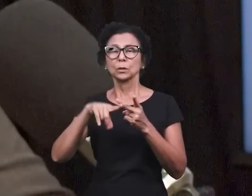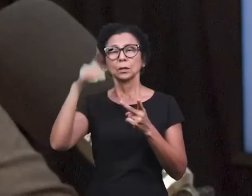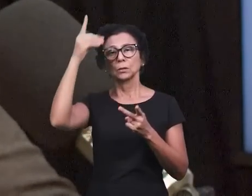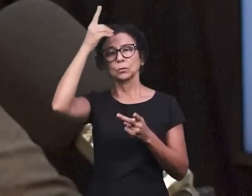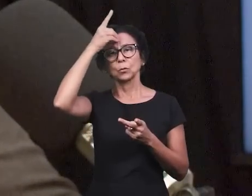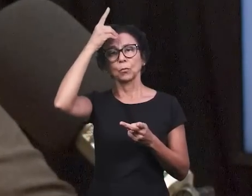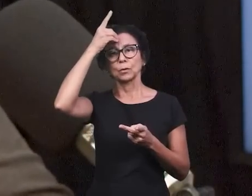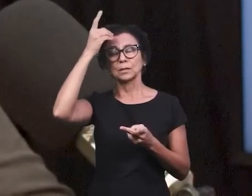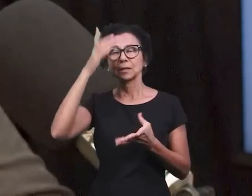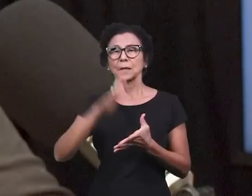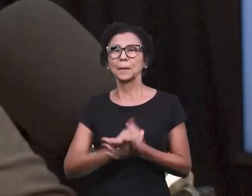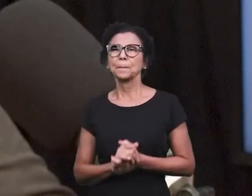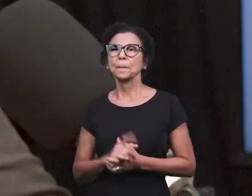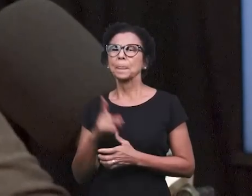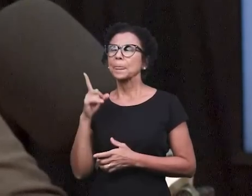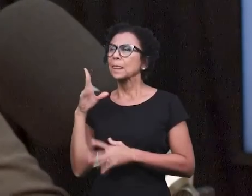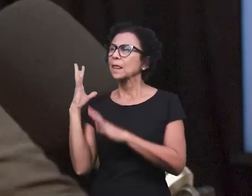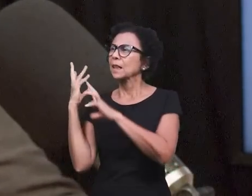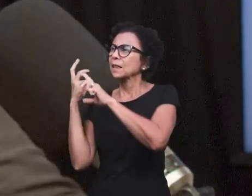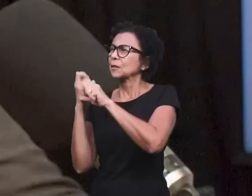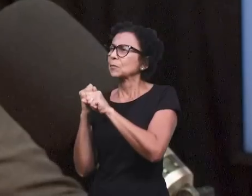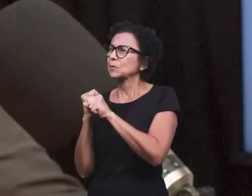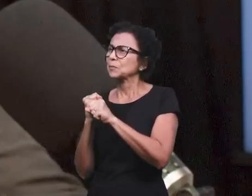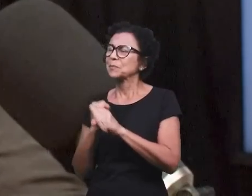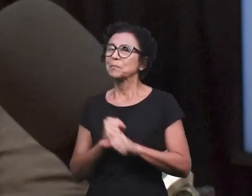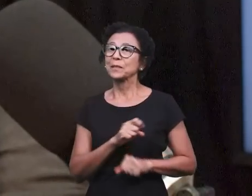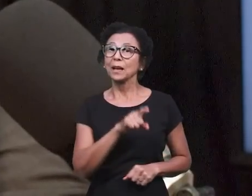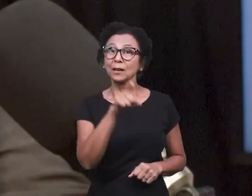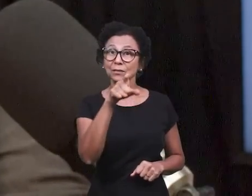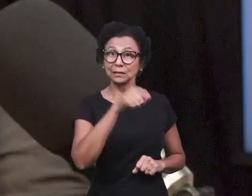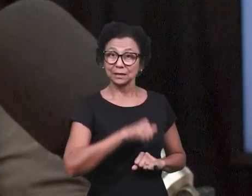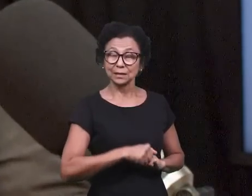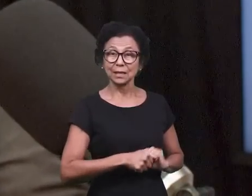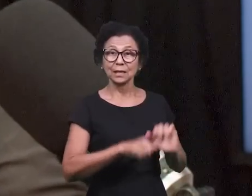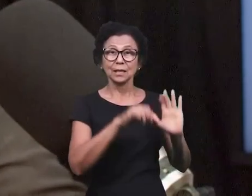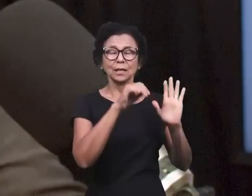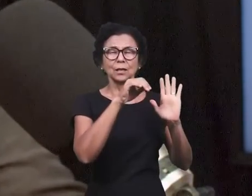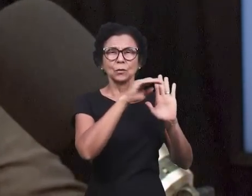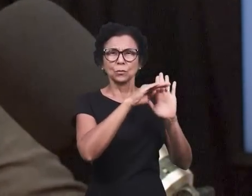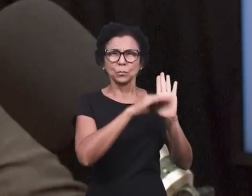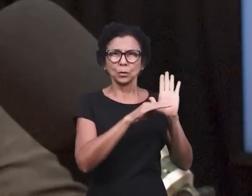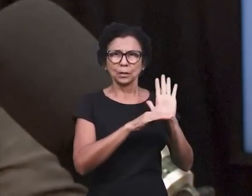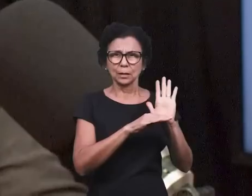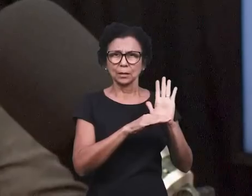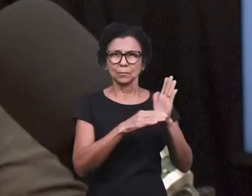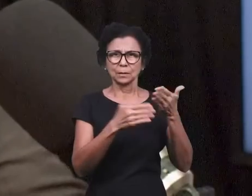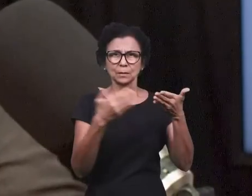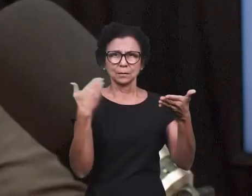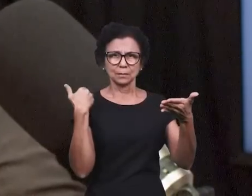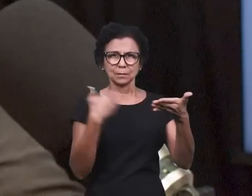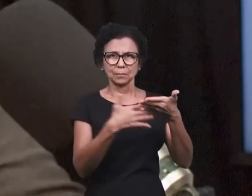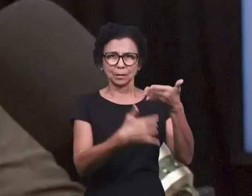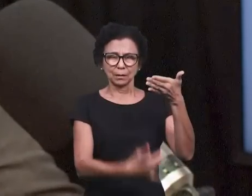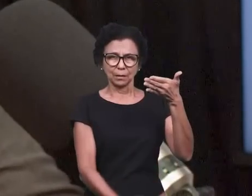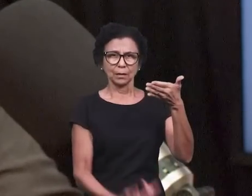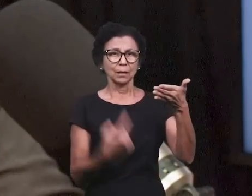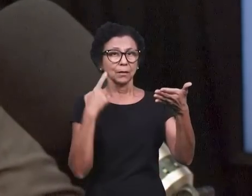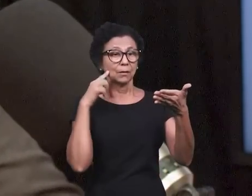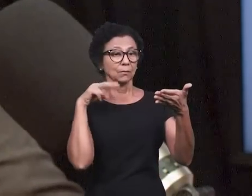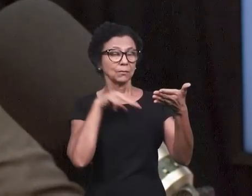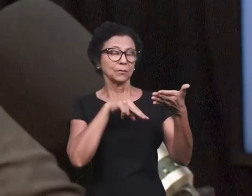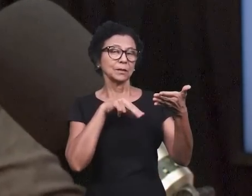Luiz? Você já, só para relembrar aqui, assista os programas anteriores para você conhecer a trajetória do Luiz, muitas experiências marcantes